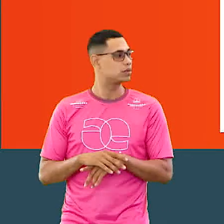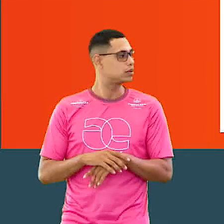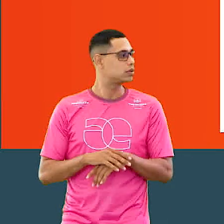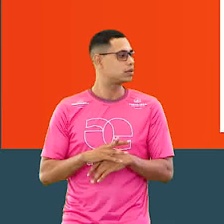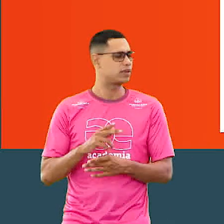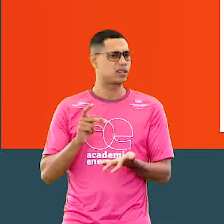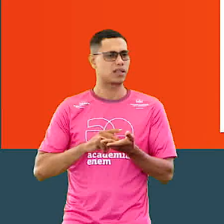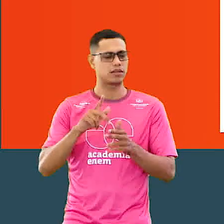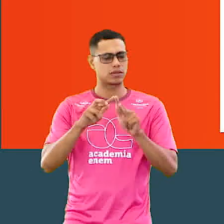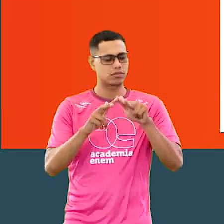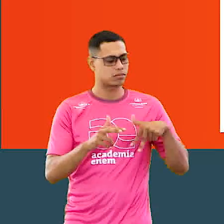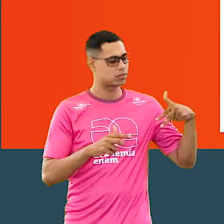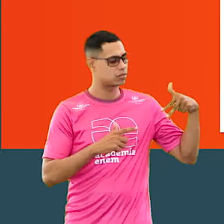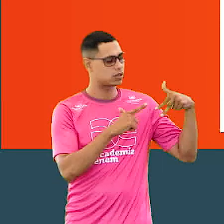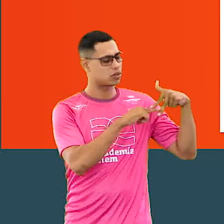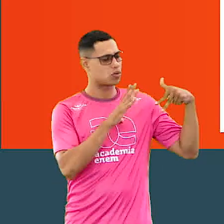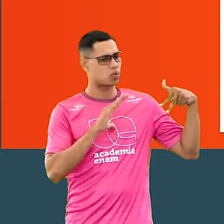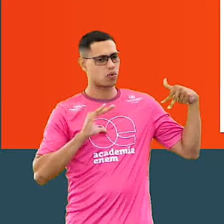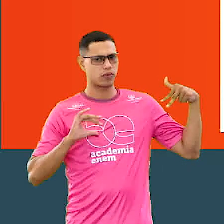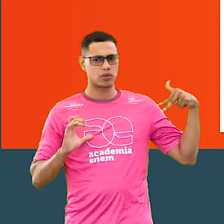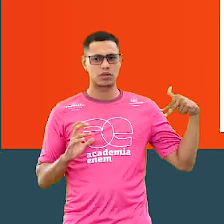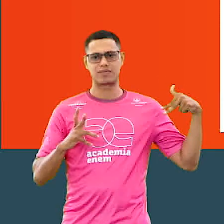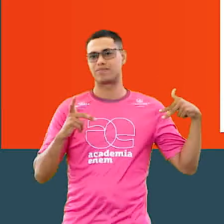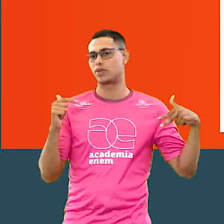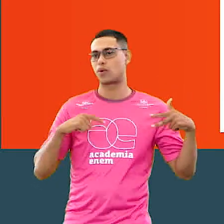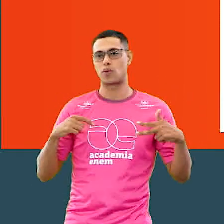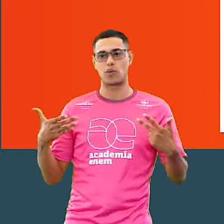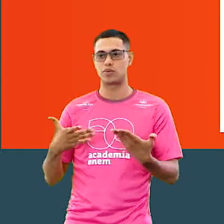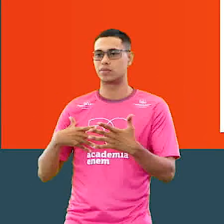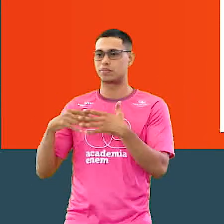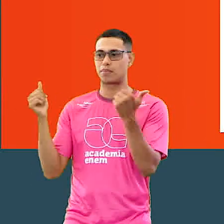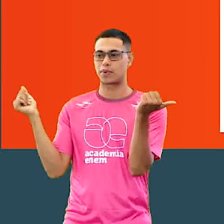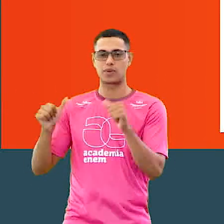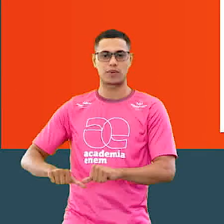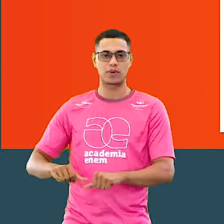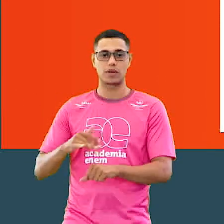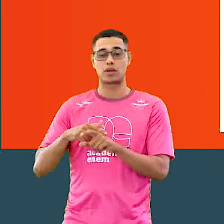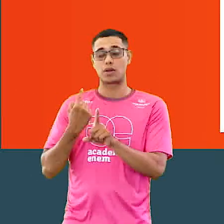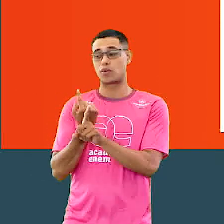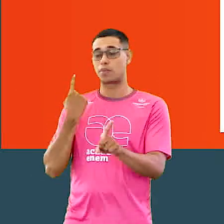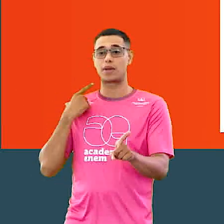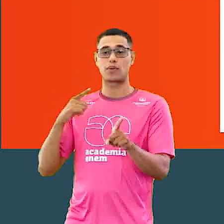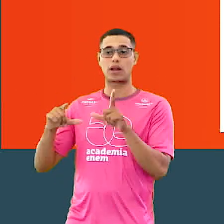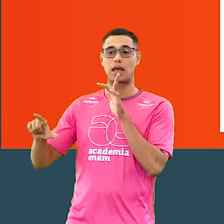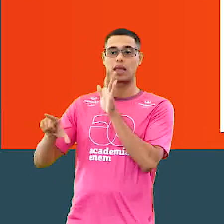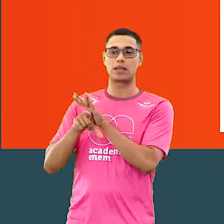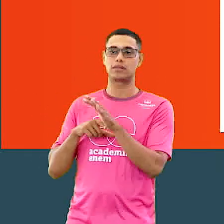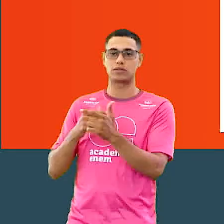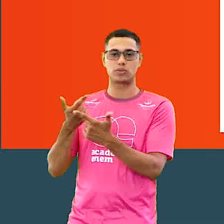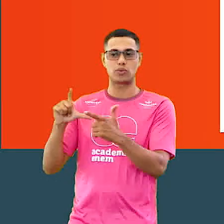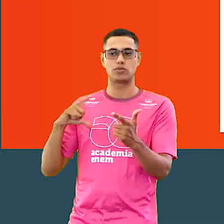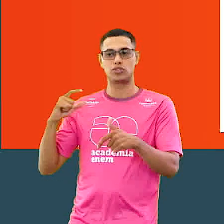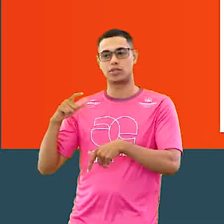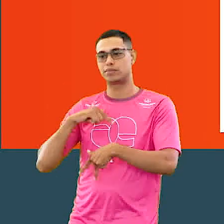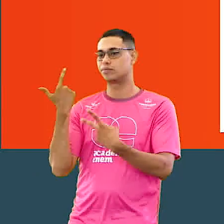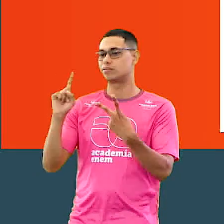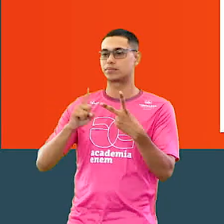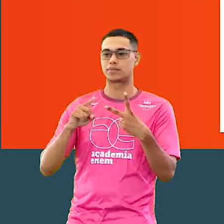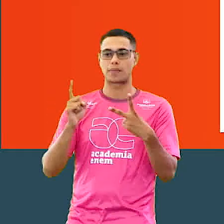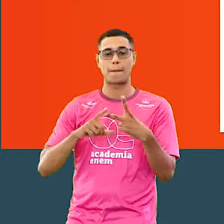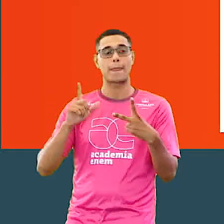que é confortável, era muito pior. Não, primeiro, não existia a lei das cotas. Segundo,